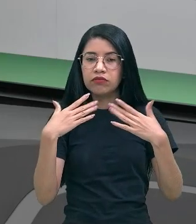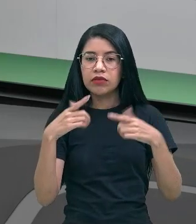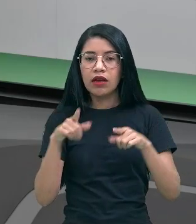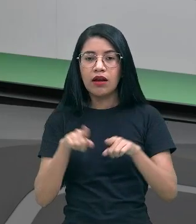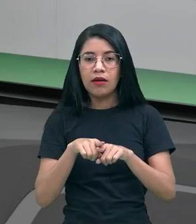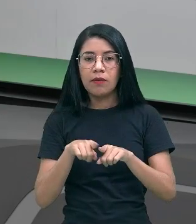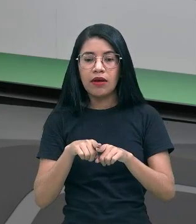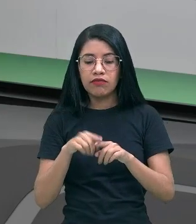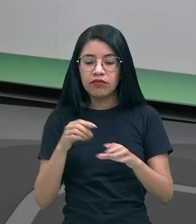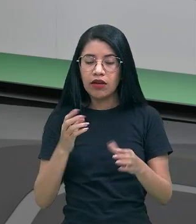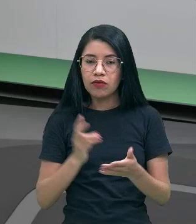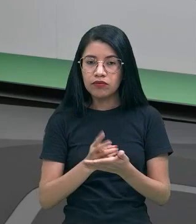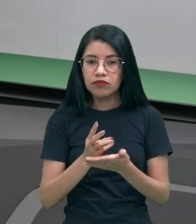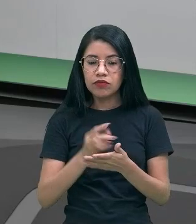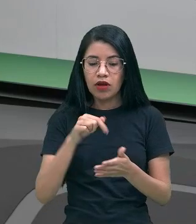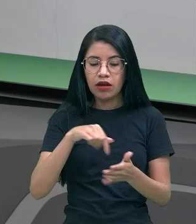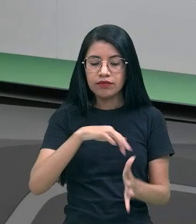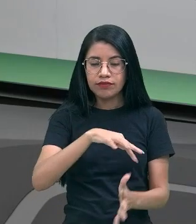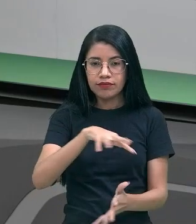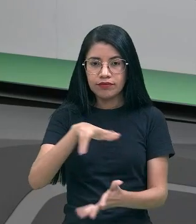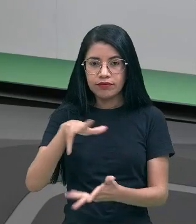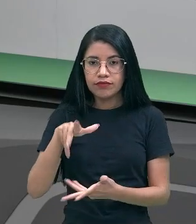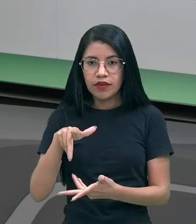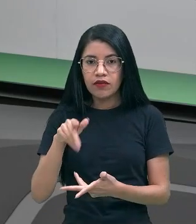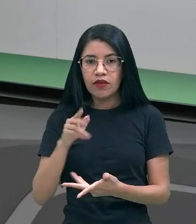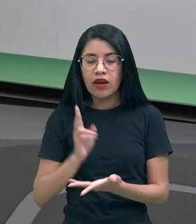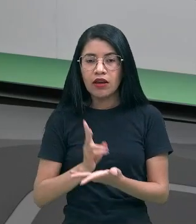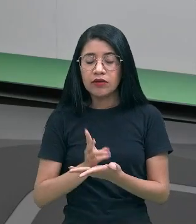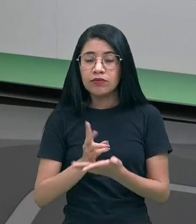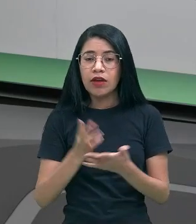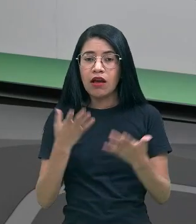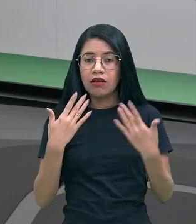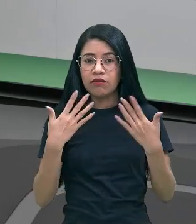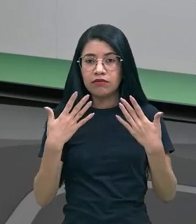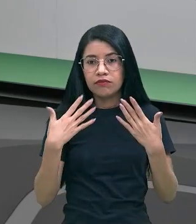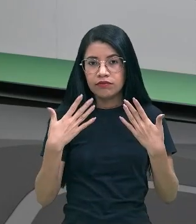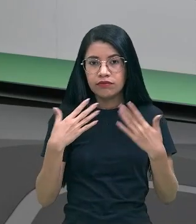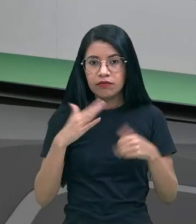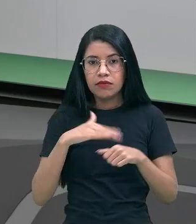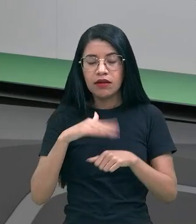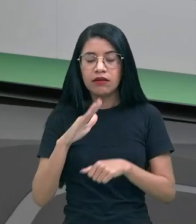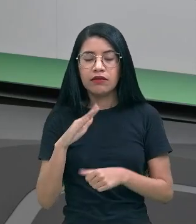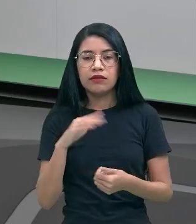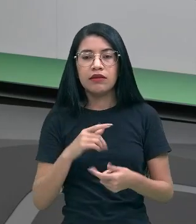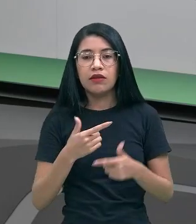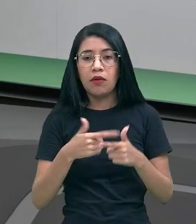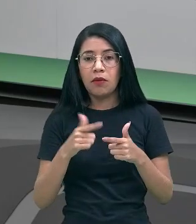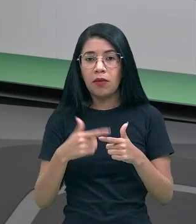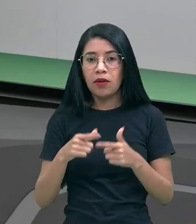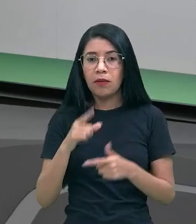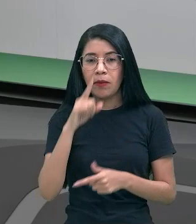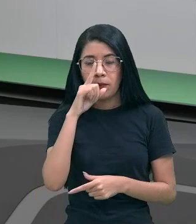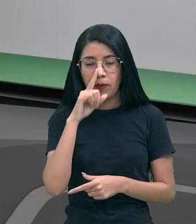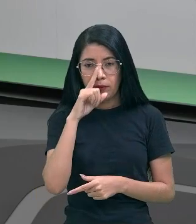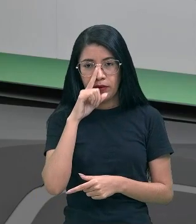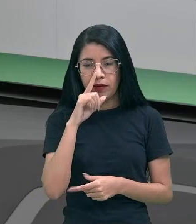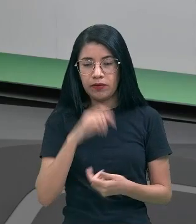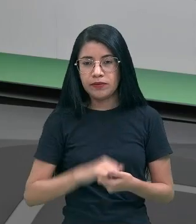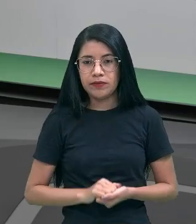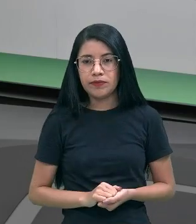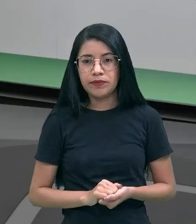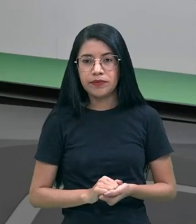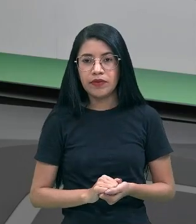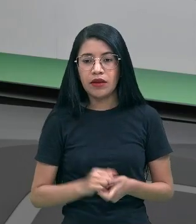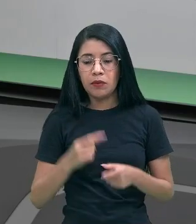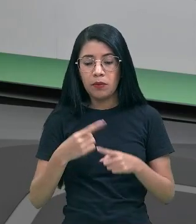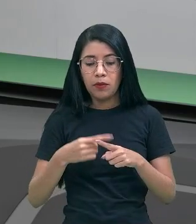vai ficar aqui. Vai ficar aqui esquentando mais a gente. Então isso é um problema gravíssimo, gente. Por quê? Porque